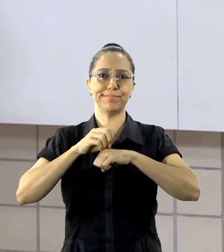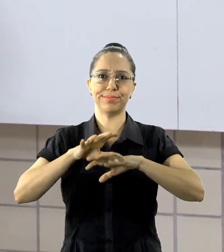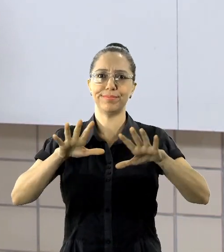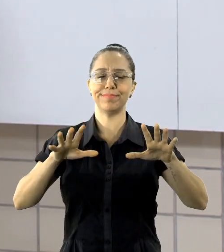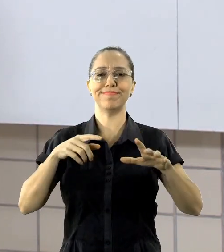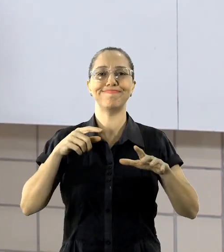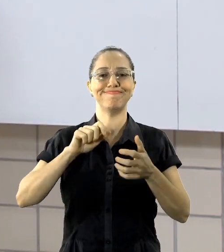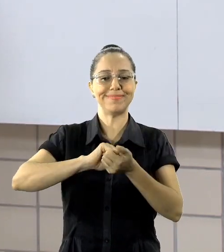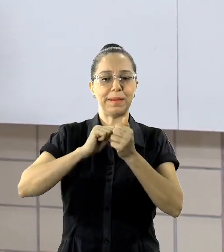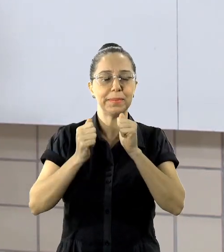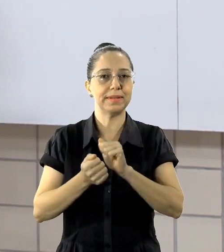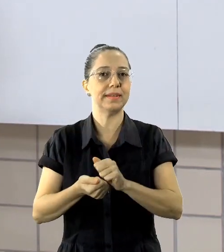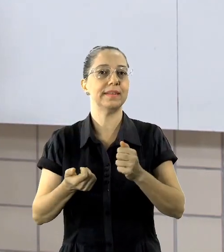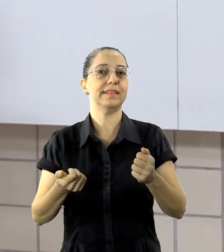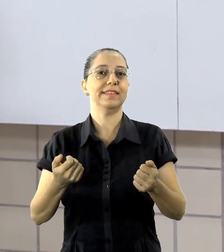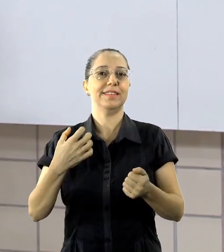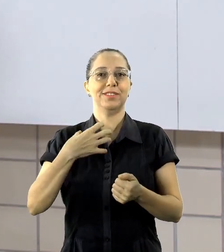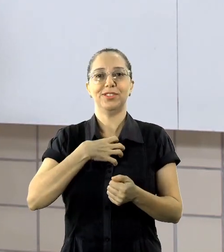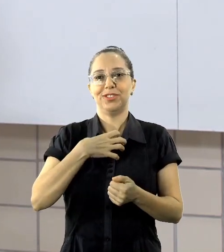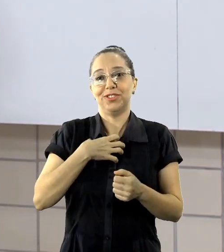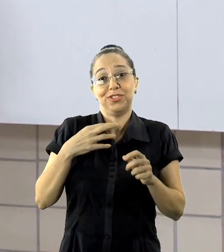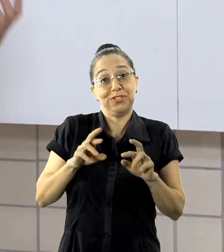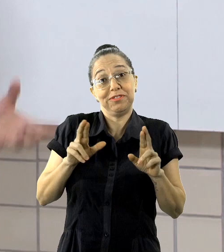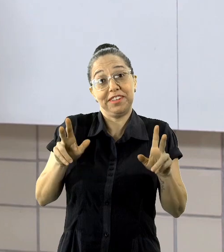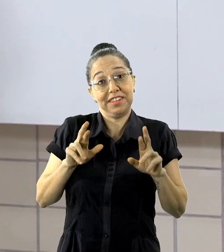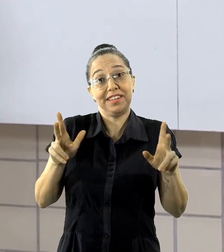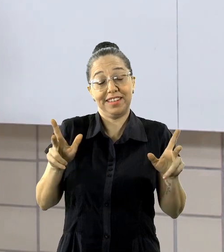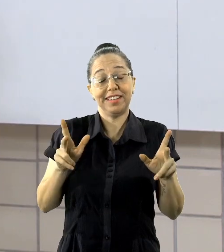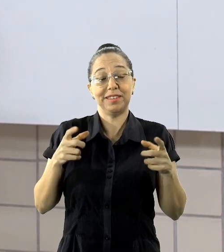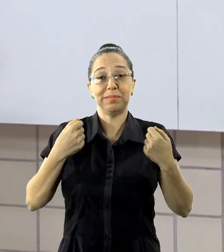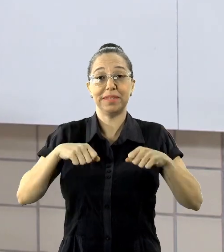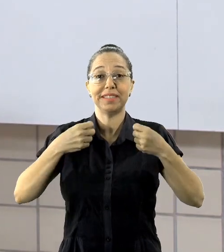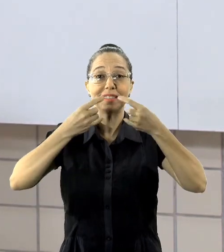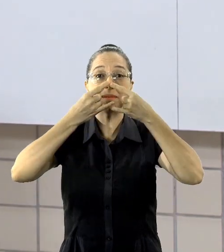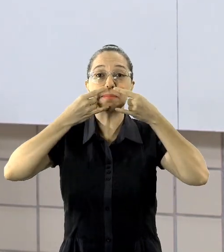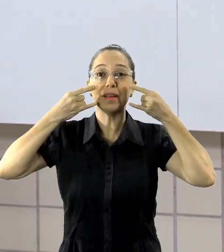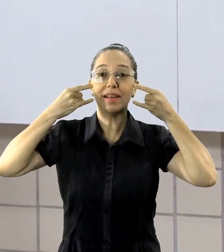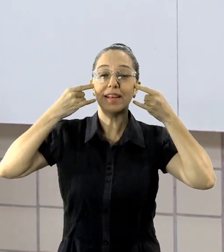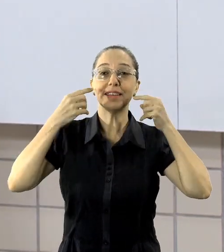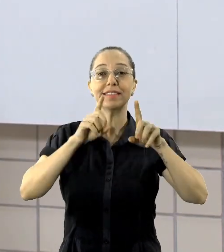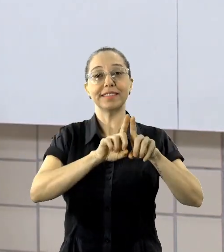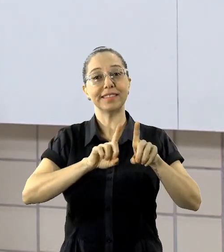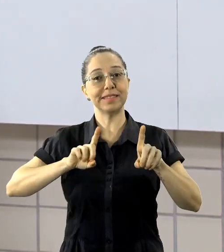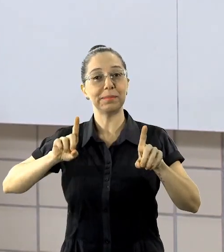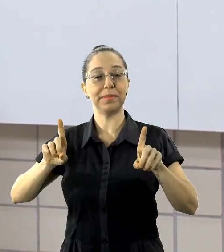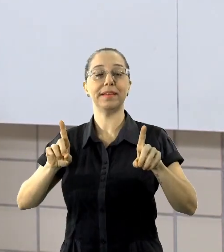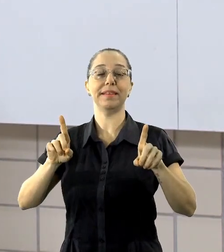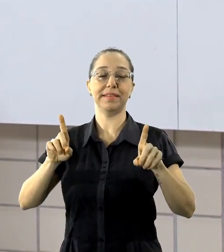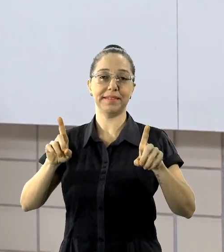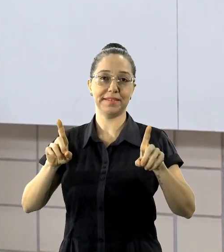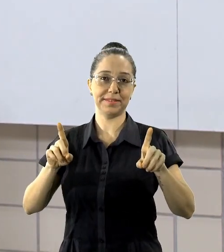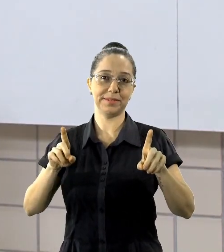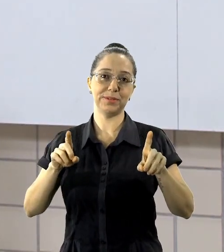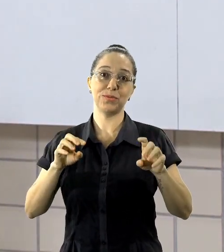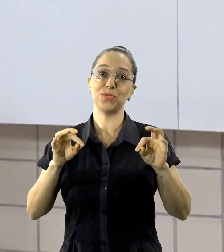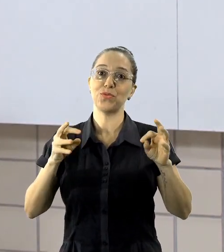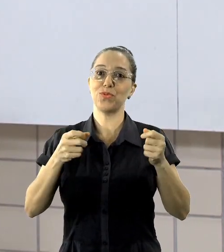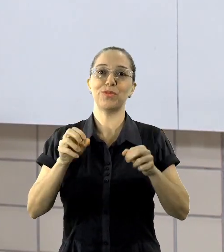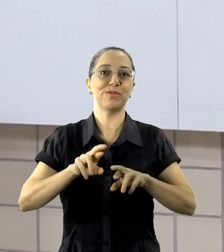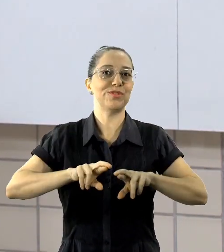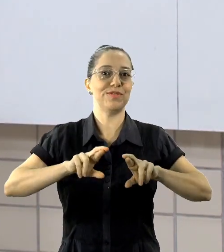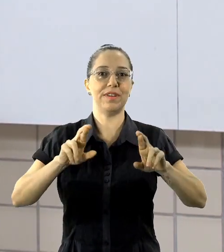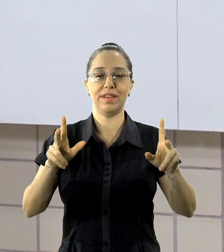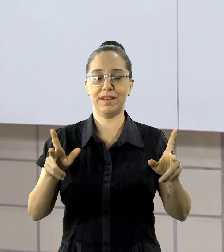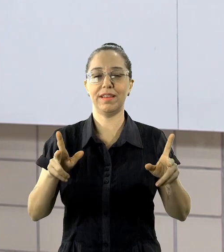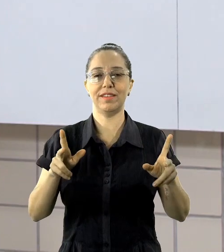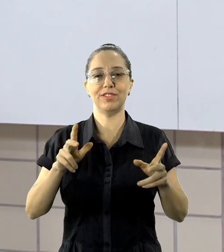nos adaptando com esse novo estilo de vida, né? Todo mundo tendo que usar máscara, manter distanciamento social, é tudo muito novo. Estamos